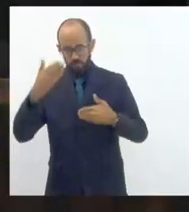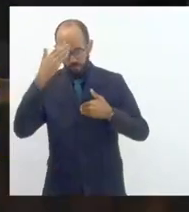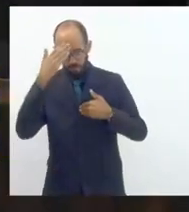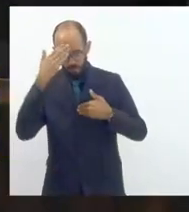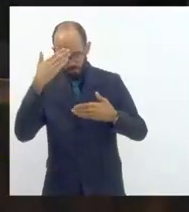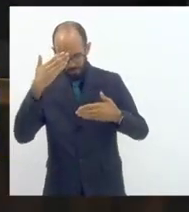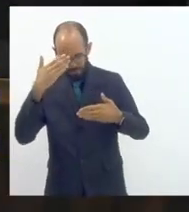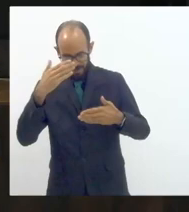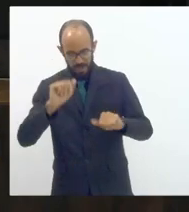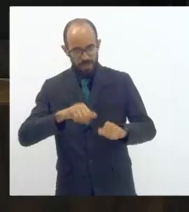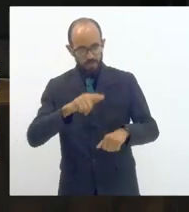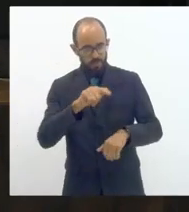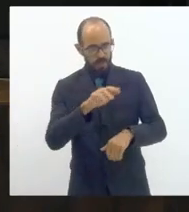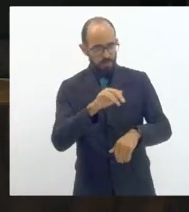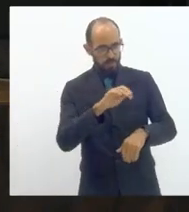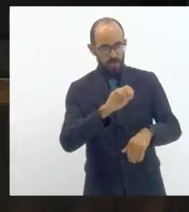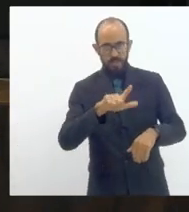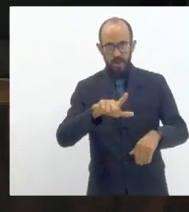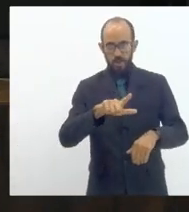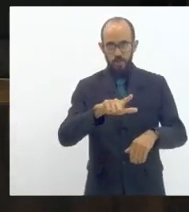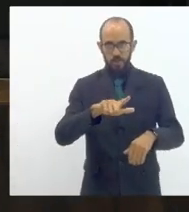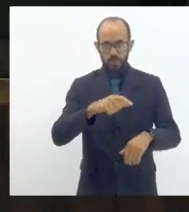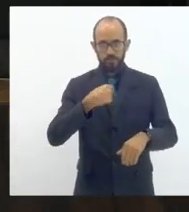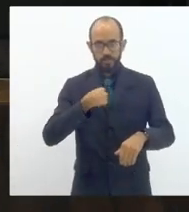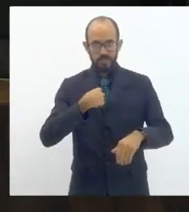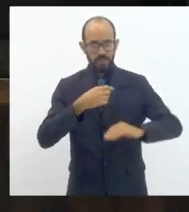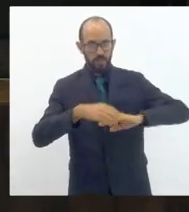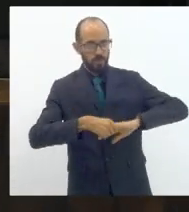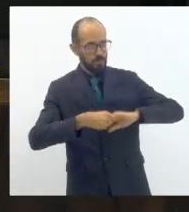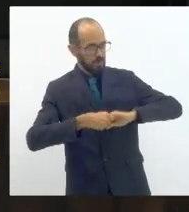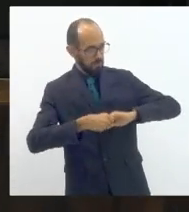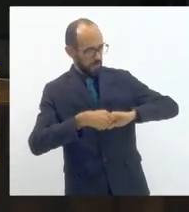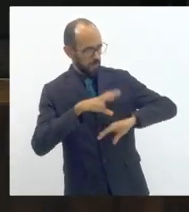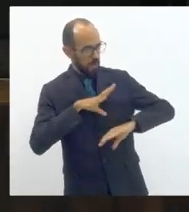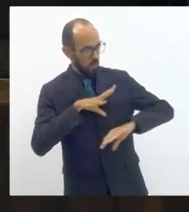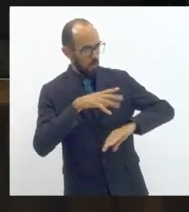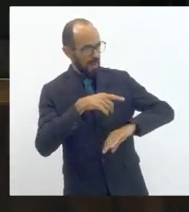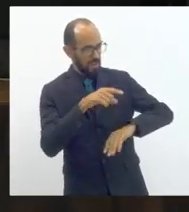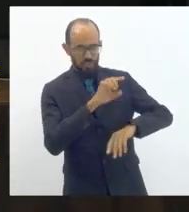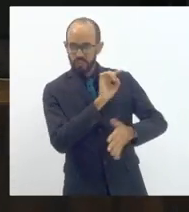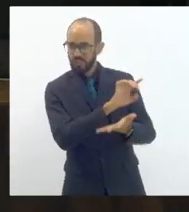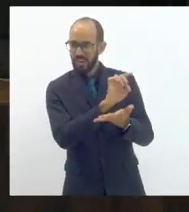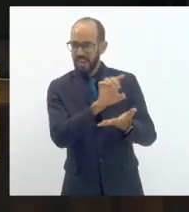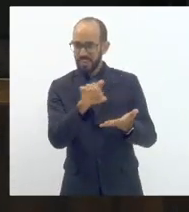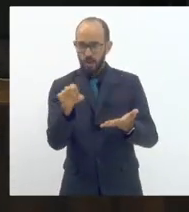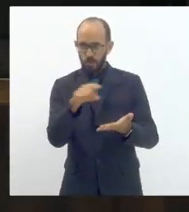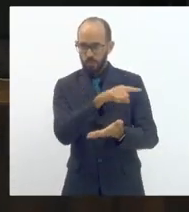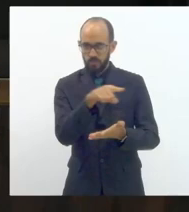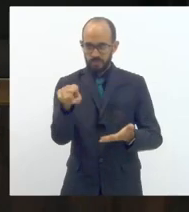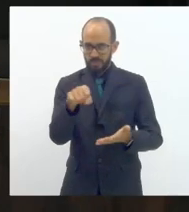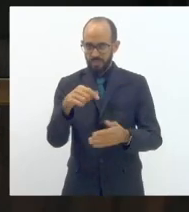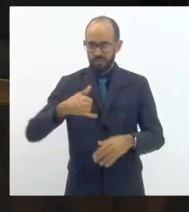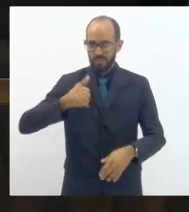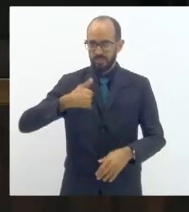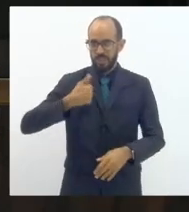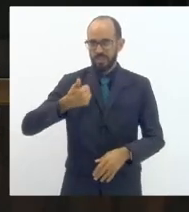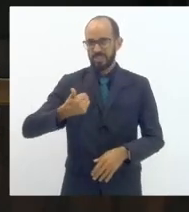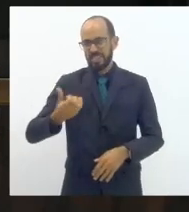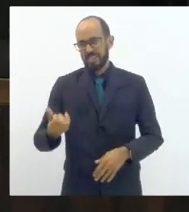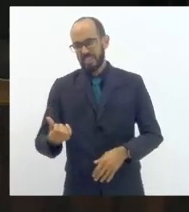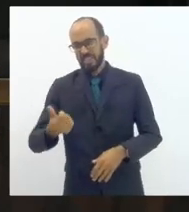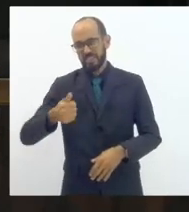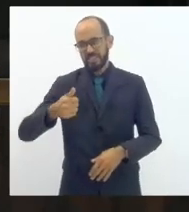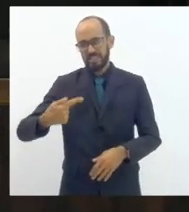Muito obrigado mesmo, Gabriel. Eu saúdo muito a coragem de vocês, vocês com 16, 17, 18 anos,